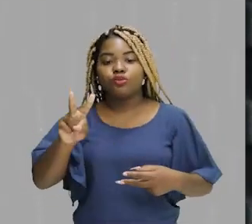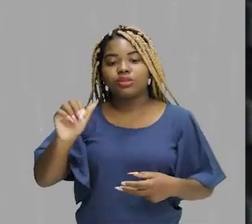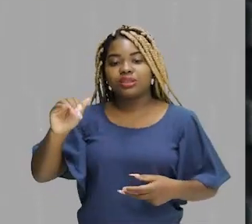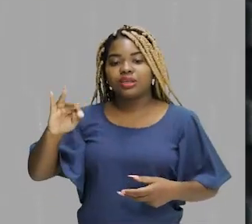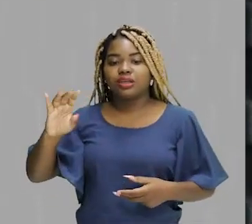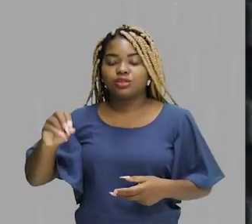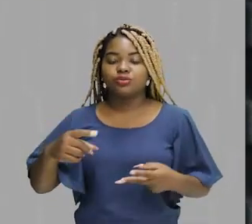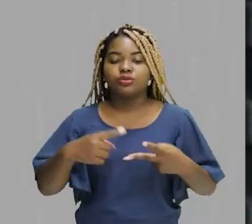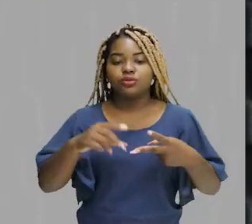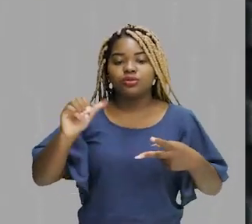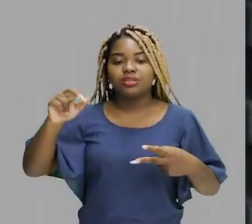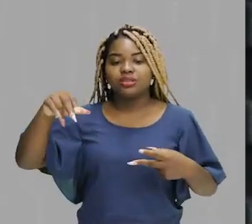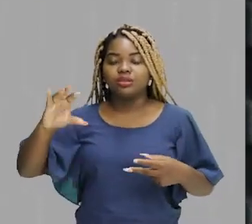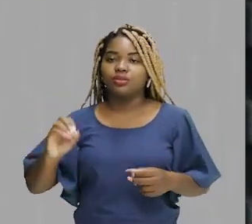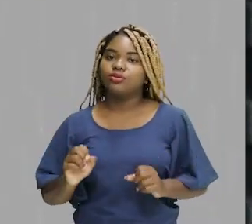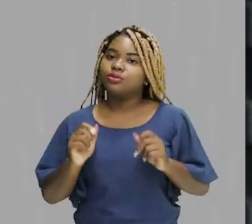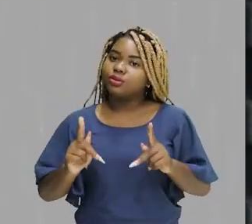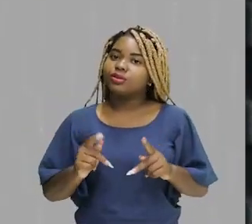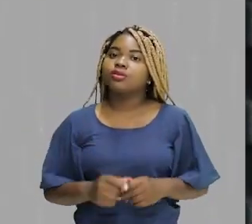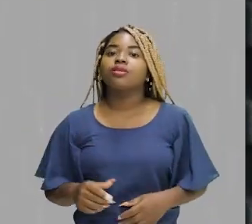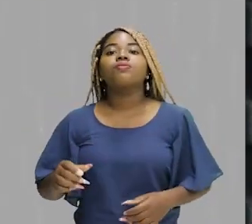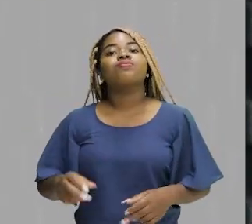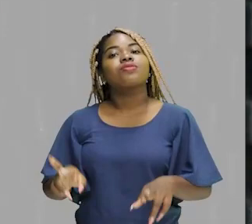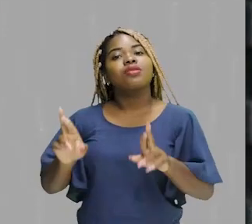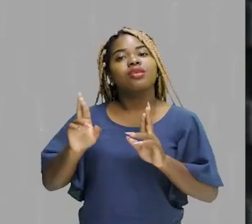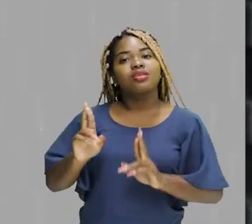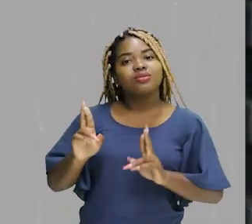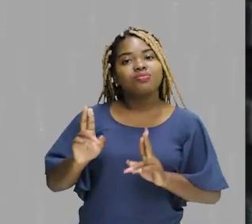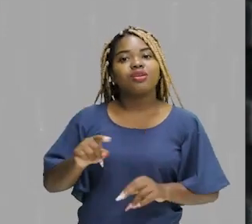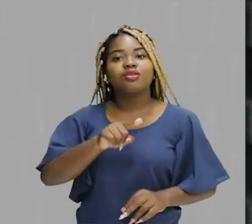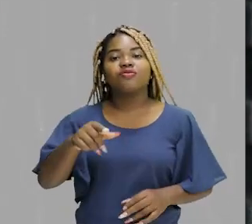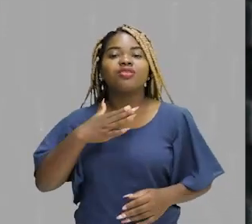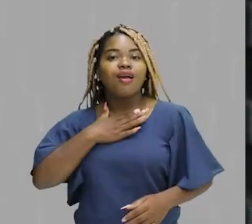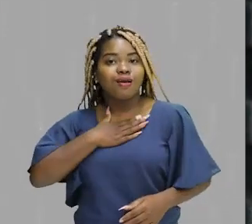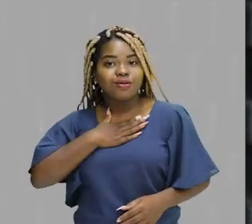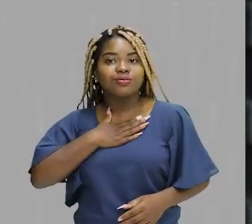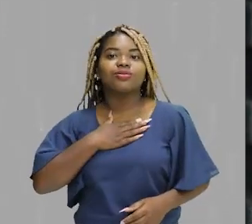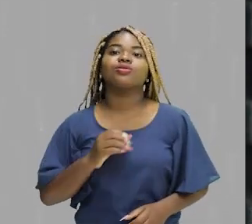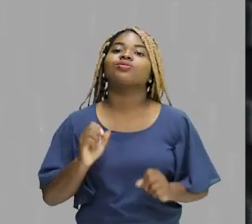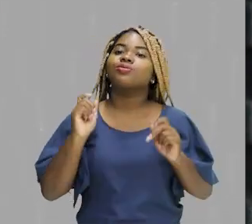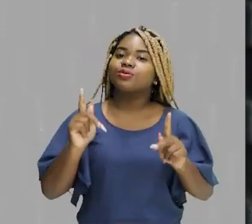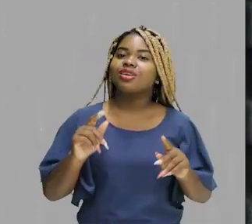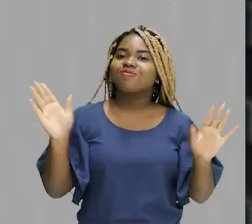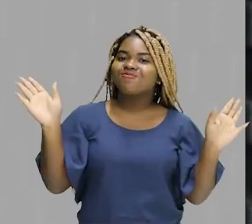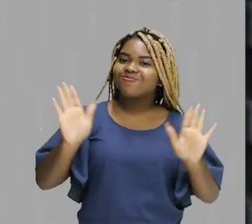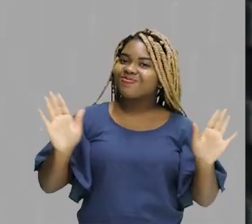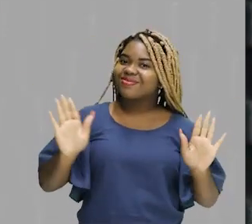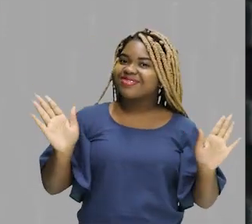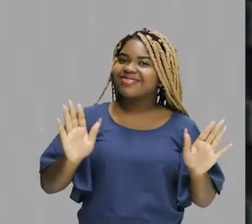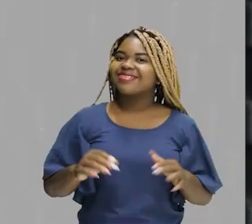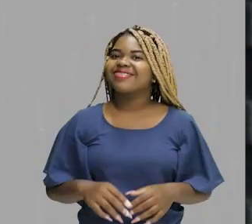ânions. Show de bola, turma? Espero que vocês tenham gostado e até a próxima. Tchau!